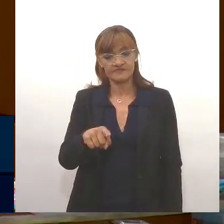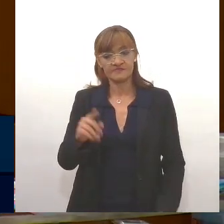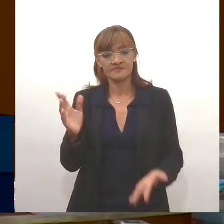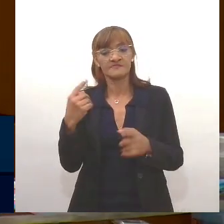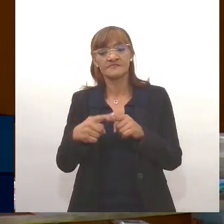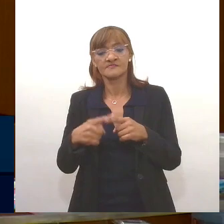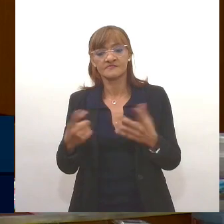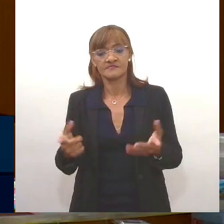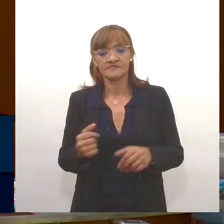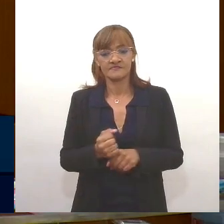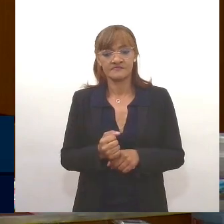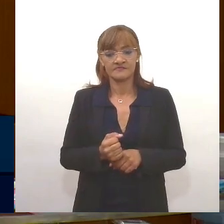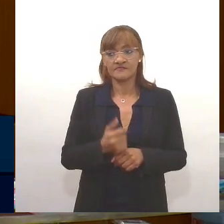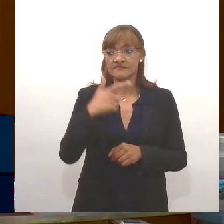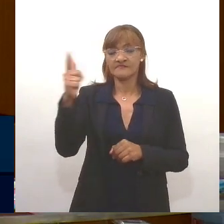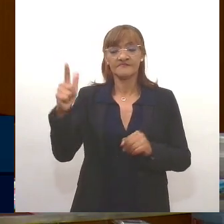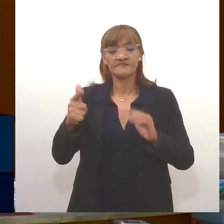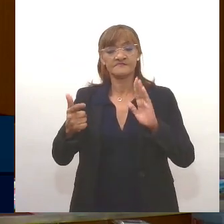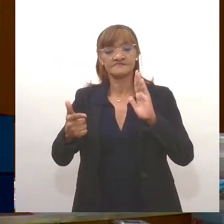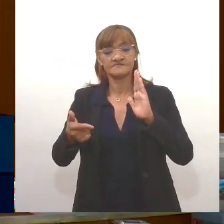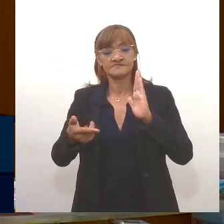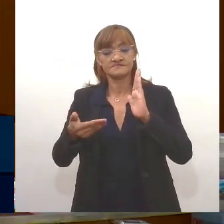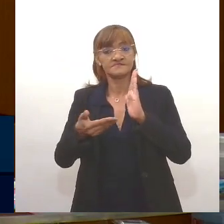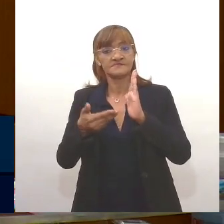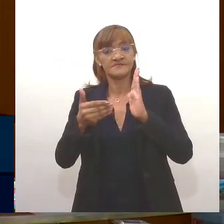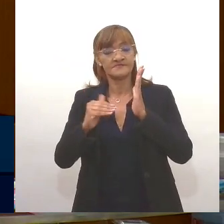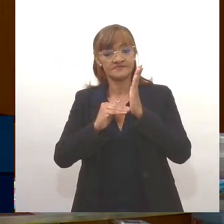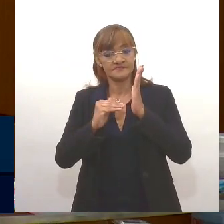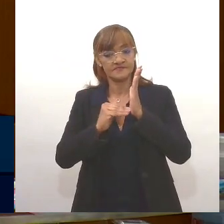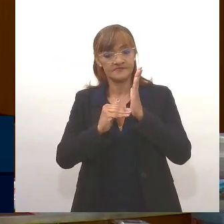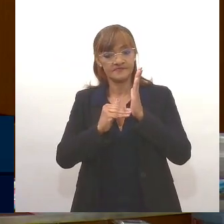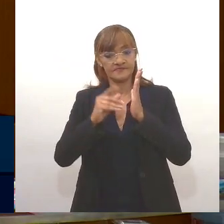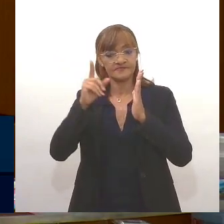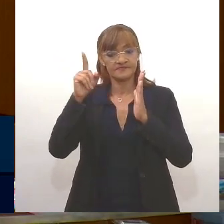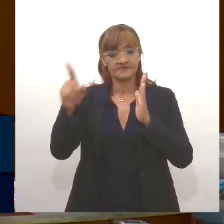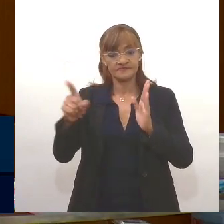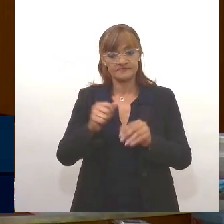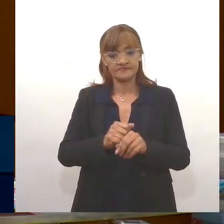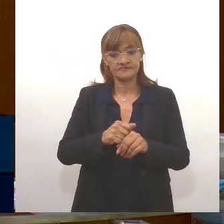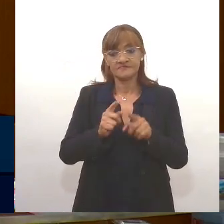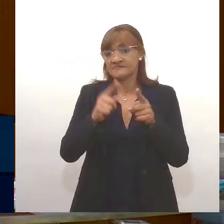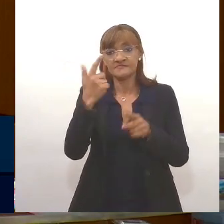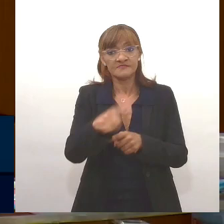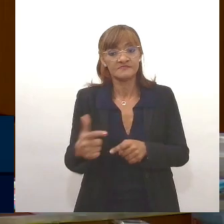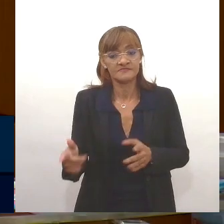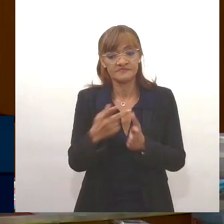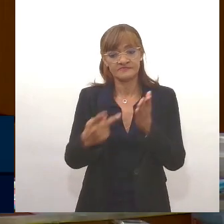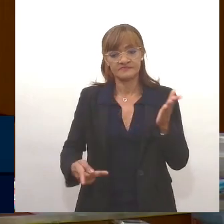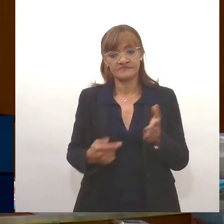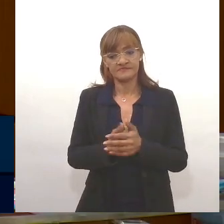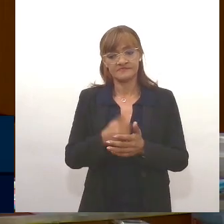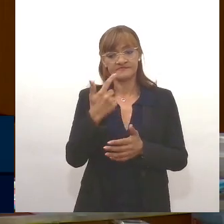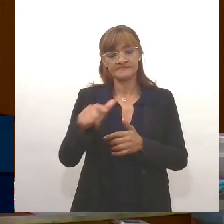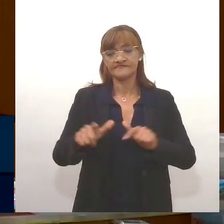Nacional Garibaldo estão lá sem nenhum projeto sem nenhuma atuação política efetiva só para